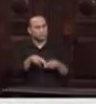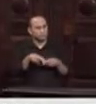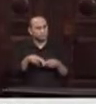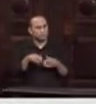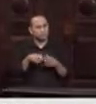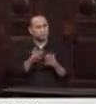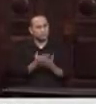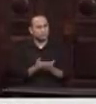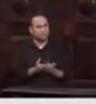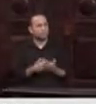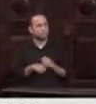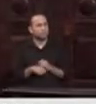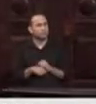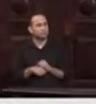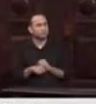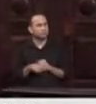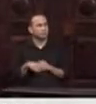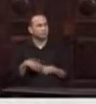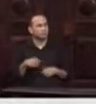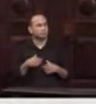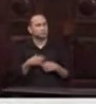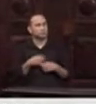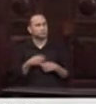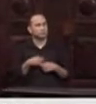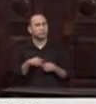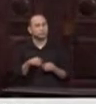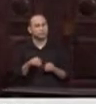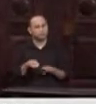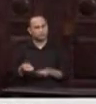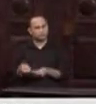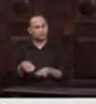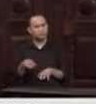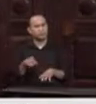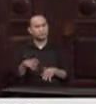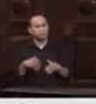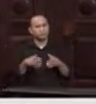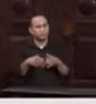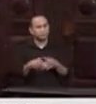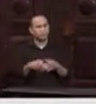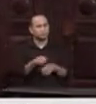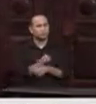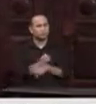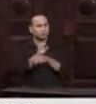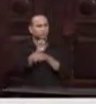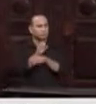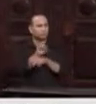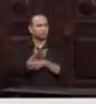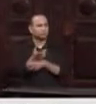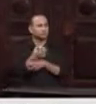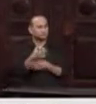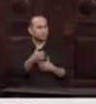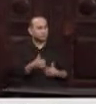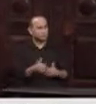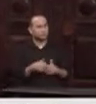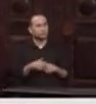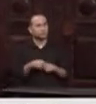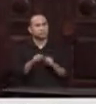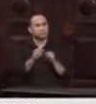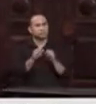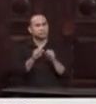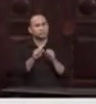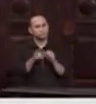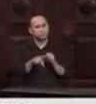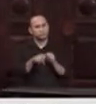colegiado que é o órgão normativo do nosso sistema estadual de ensino, que é um órgão de Estado em função de legislação recente aprovada na Assembleia